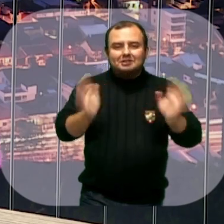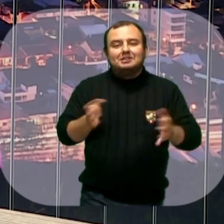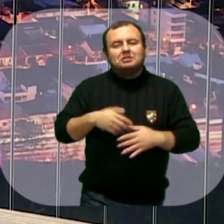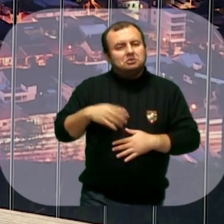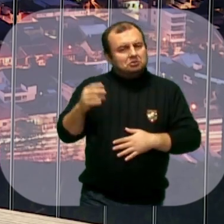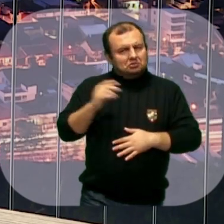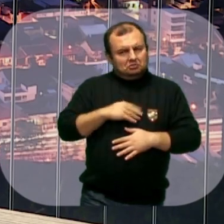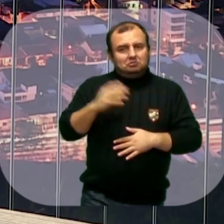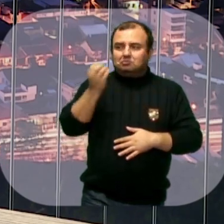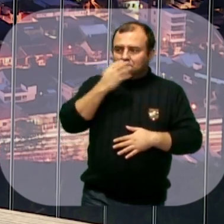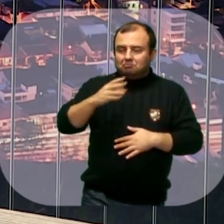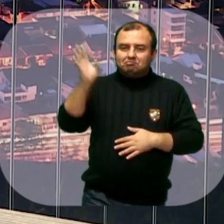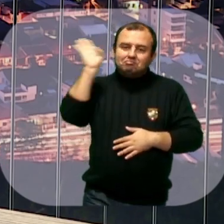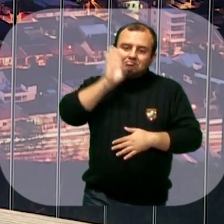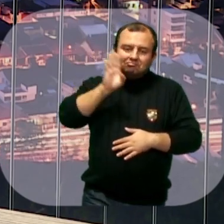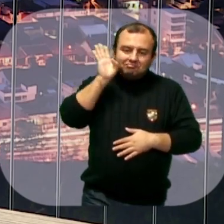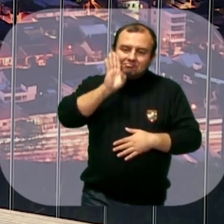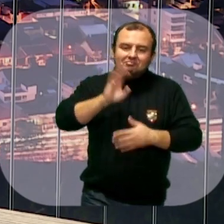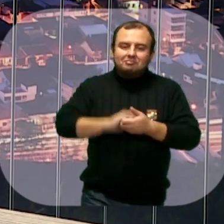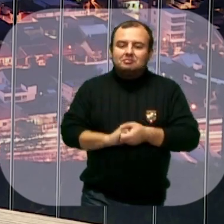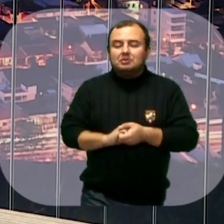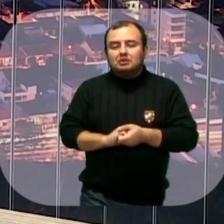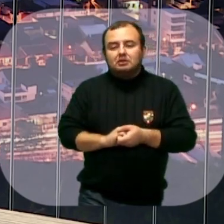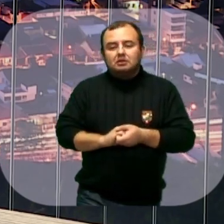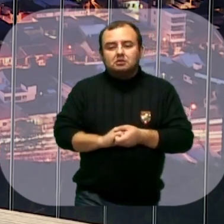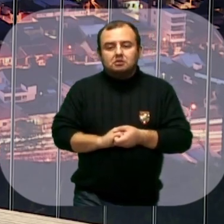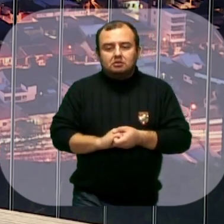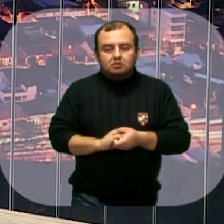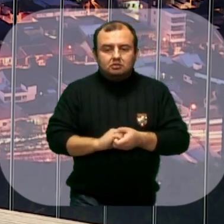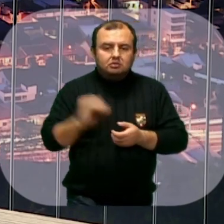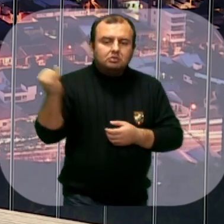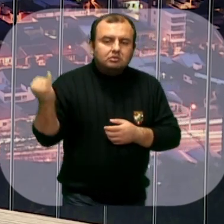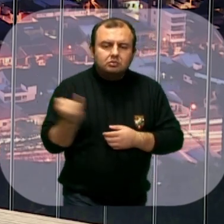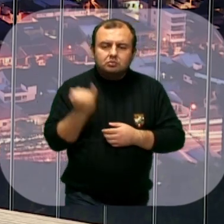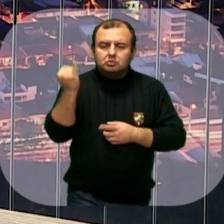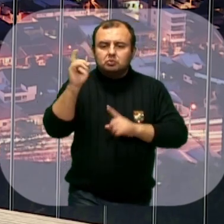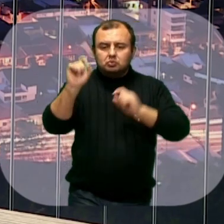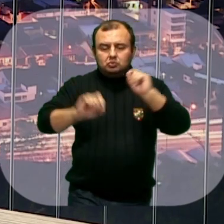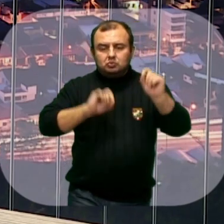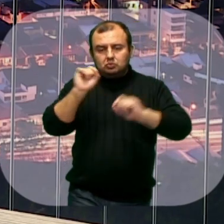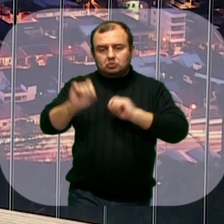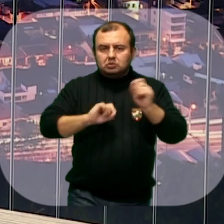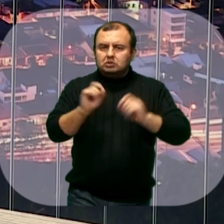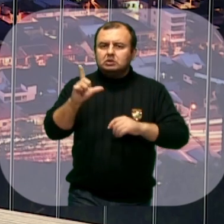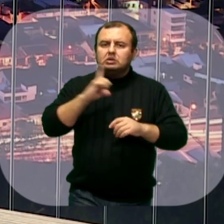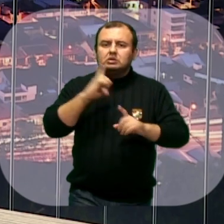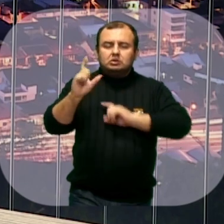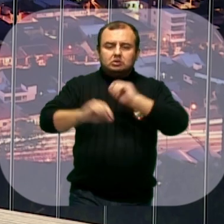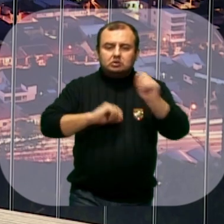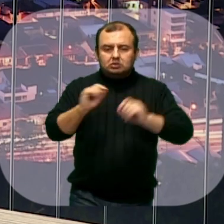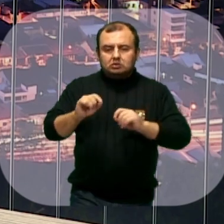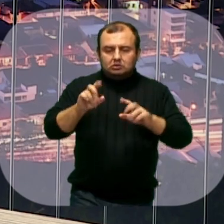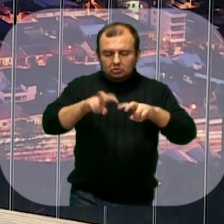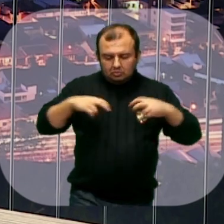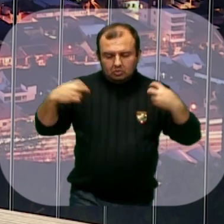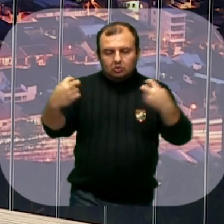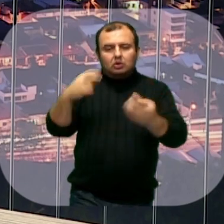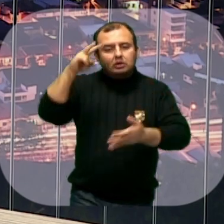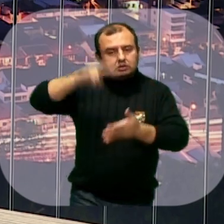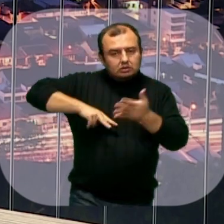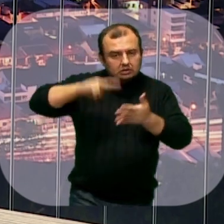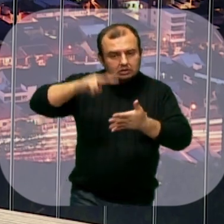coisa boa. E assim, essa importância, você falou que vocês estão com uma espécie de roda de